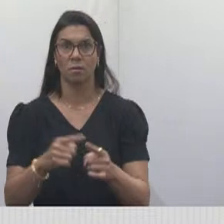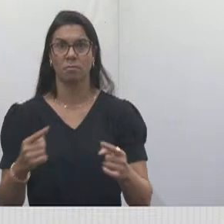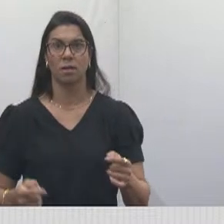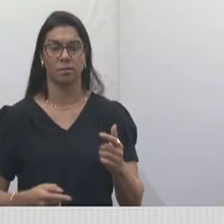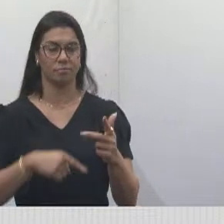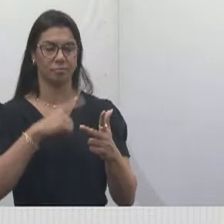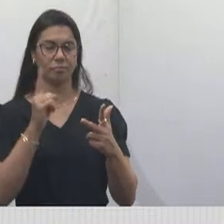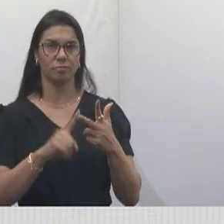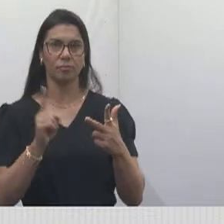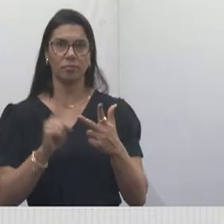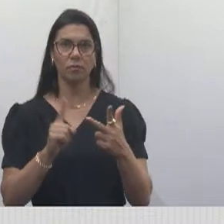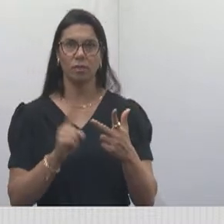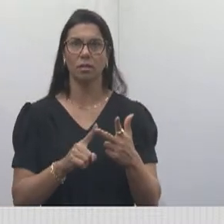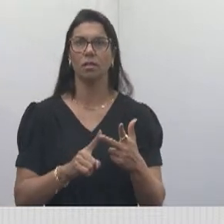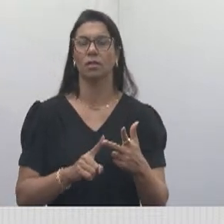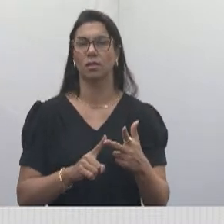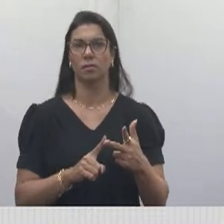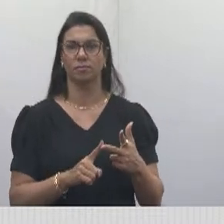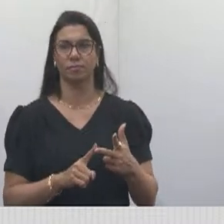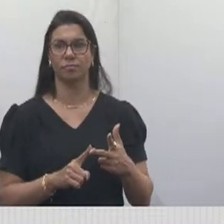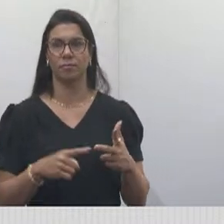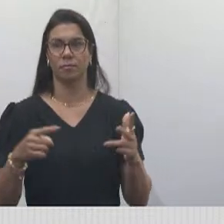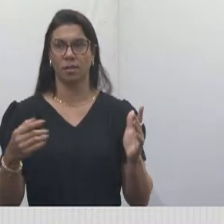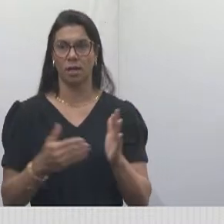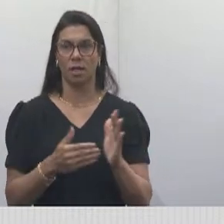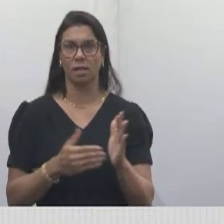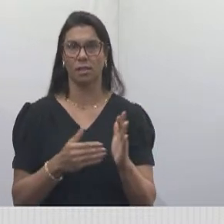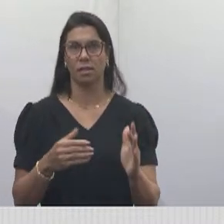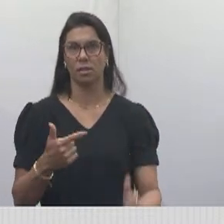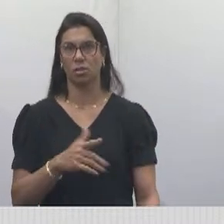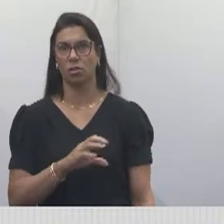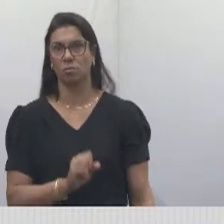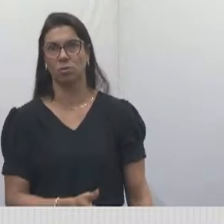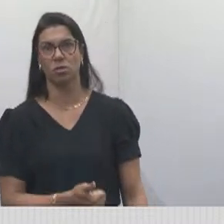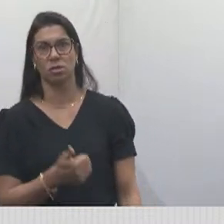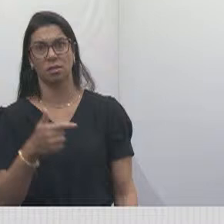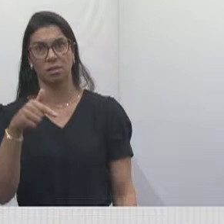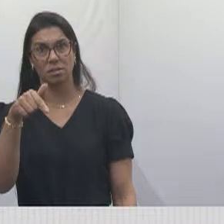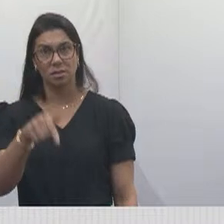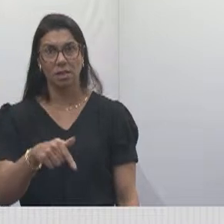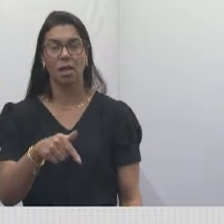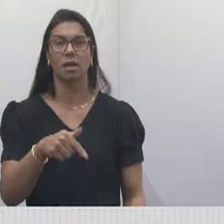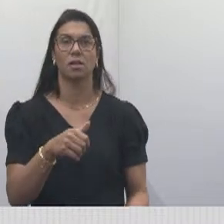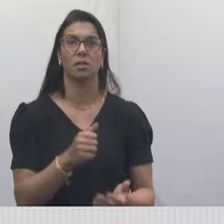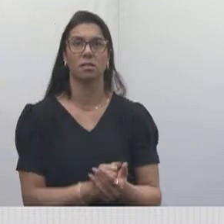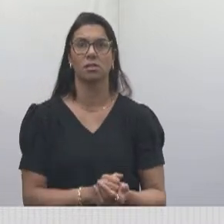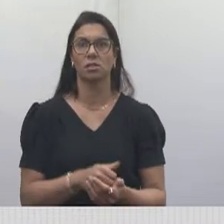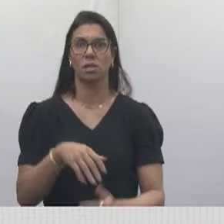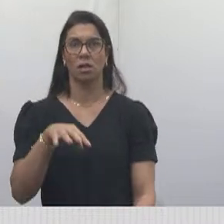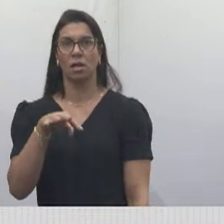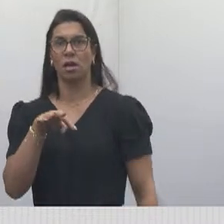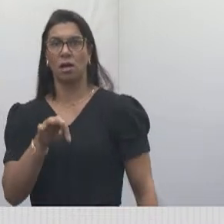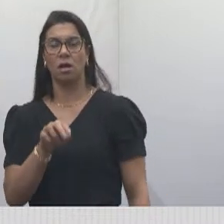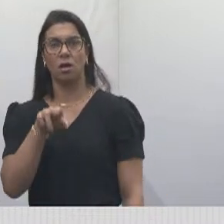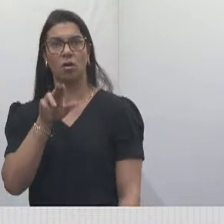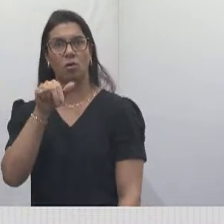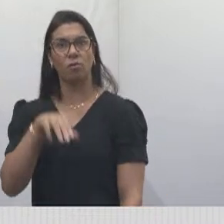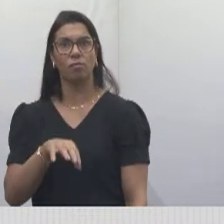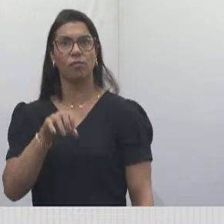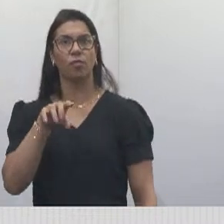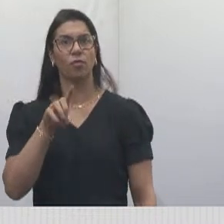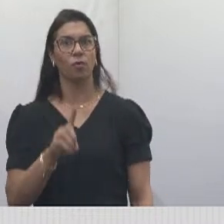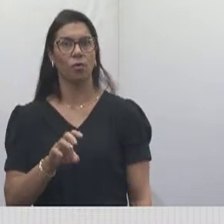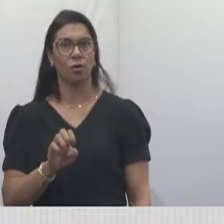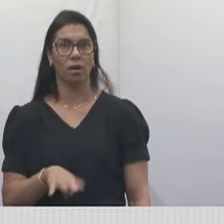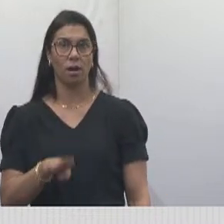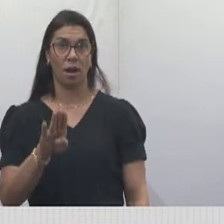enquanto até 2017, o dinheiro do Fundeb pagava-se o pessoal e sobrava cerca de 8 a 9 milhões